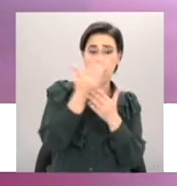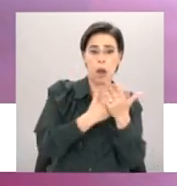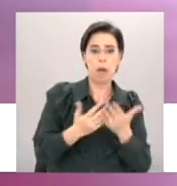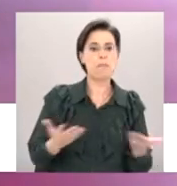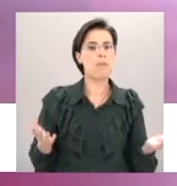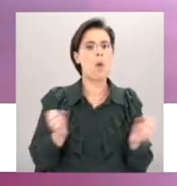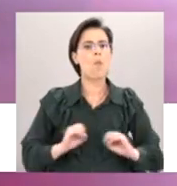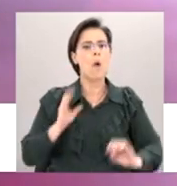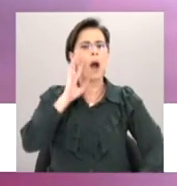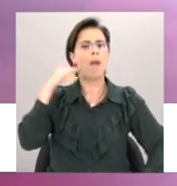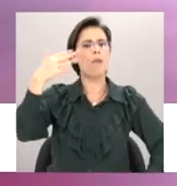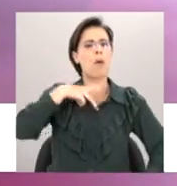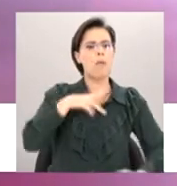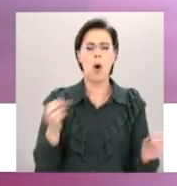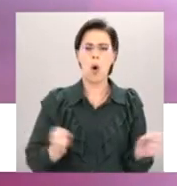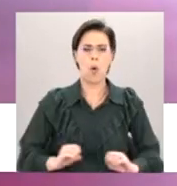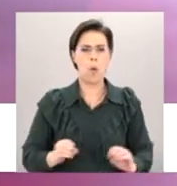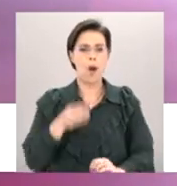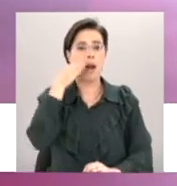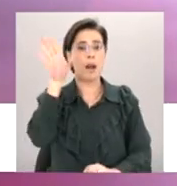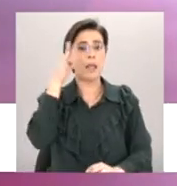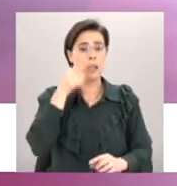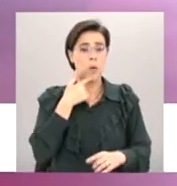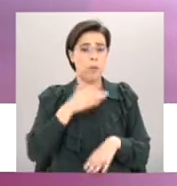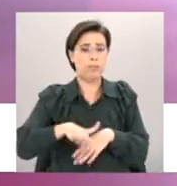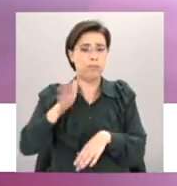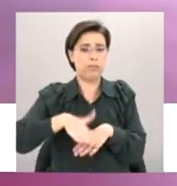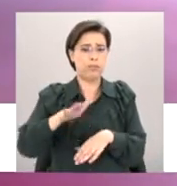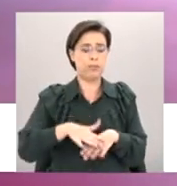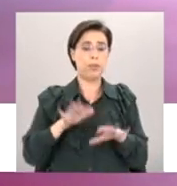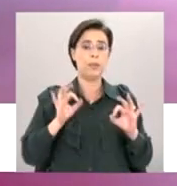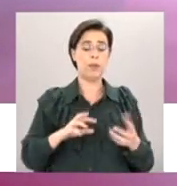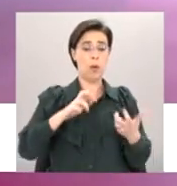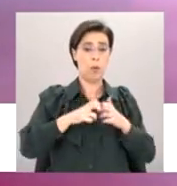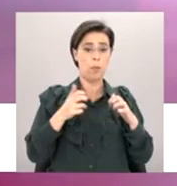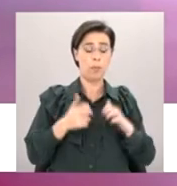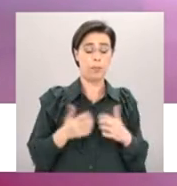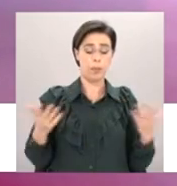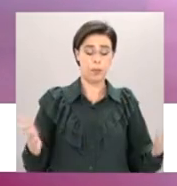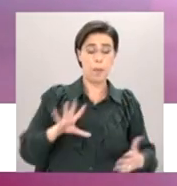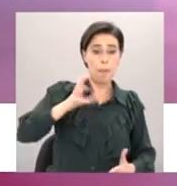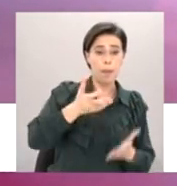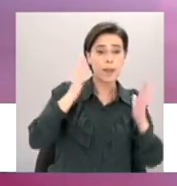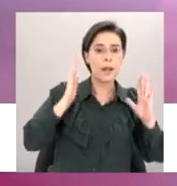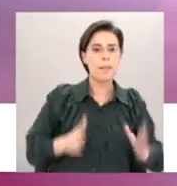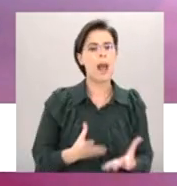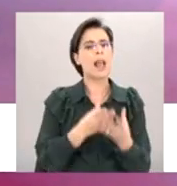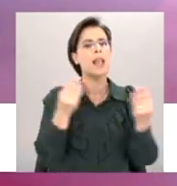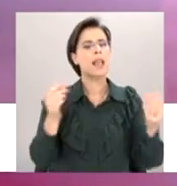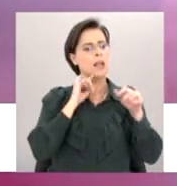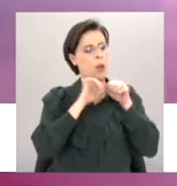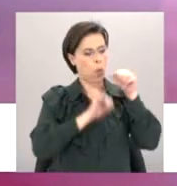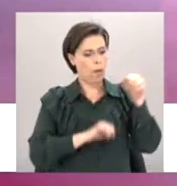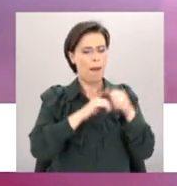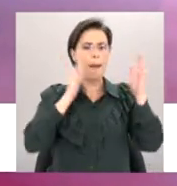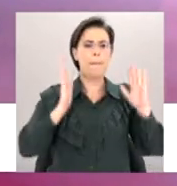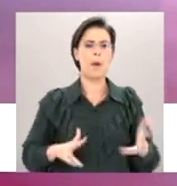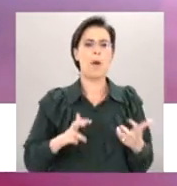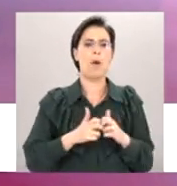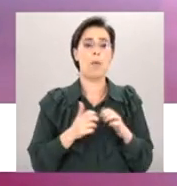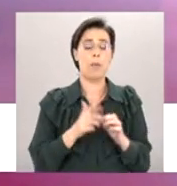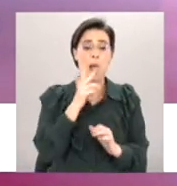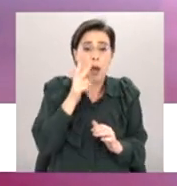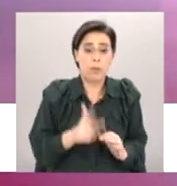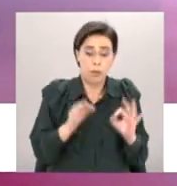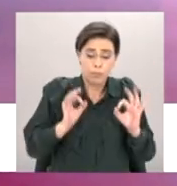econômico não tem futuro em Portugal e emigrou em números crescentes e isso é um drama para que um país precisa de tanta gente qualificada é um gramado